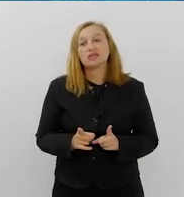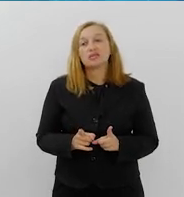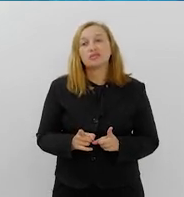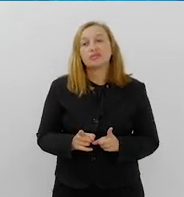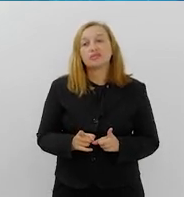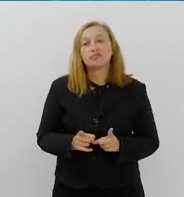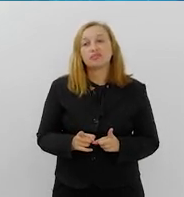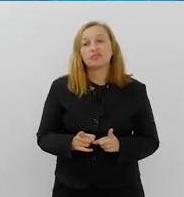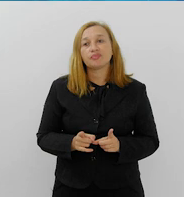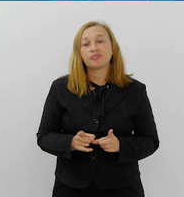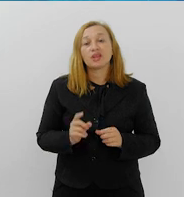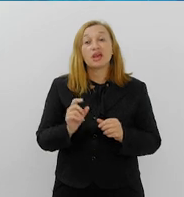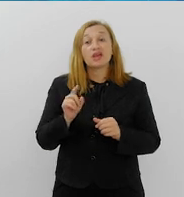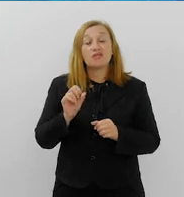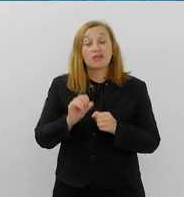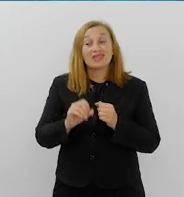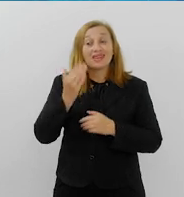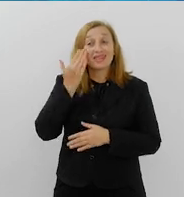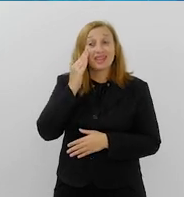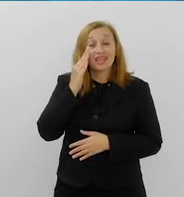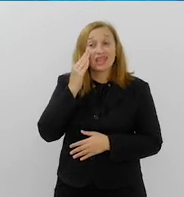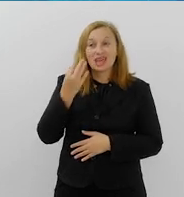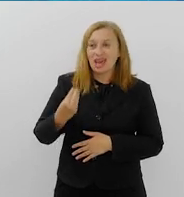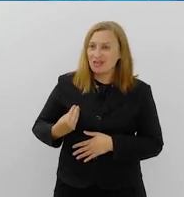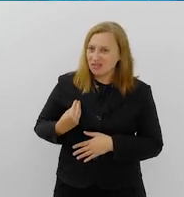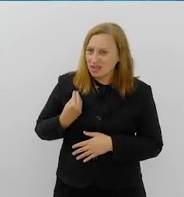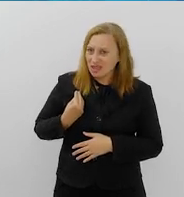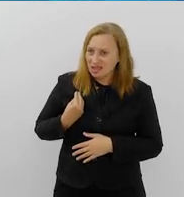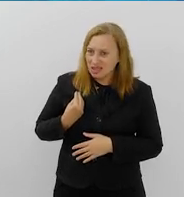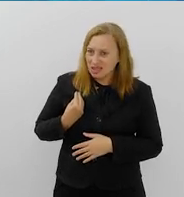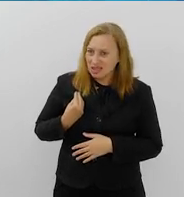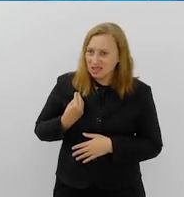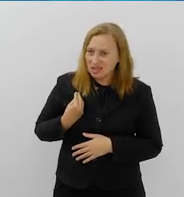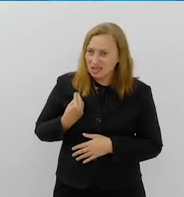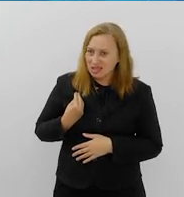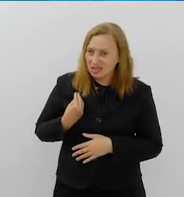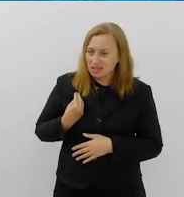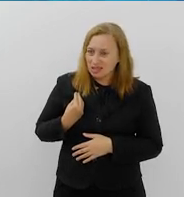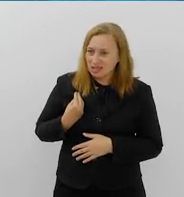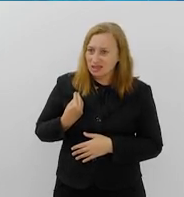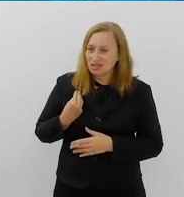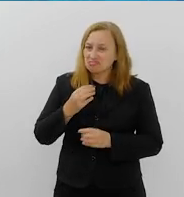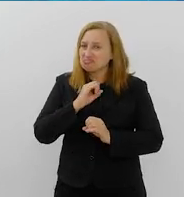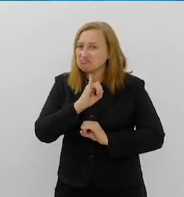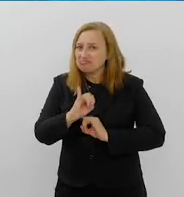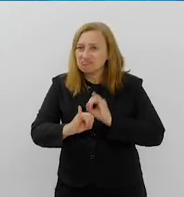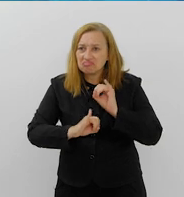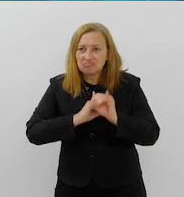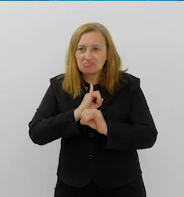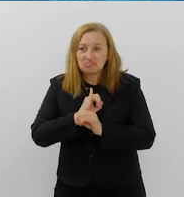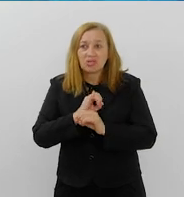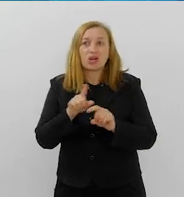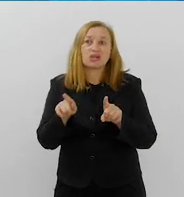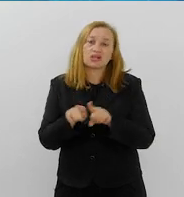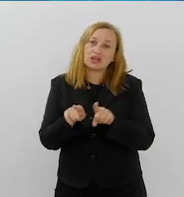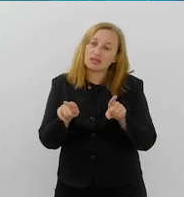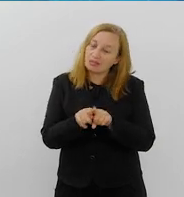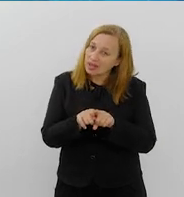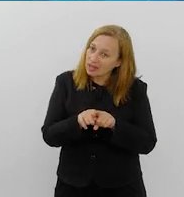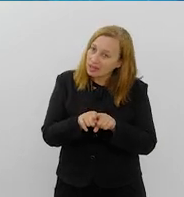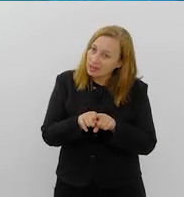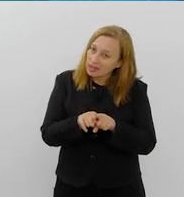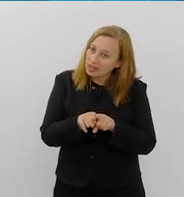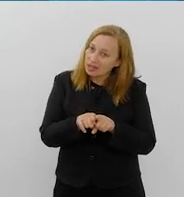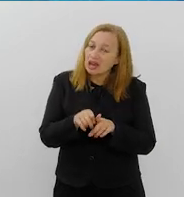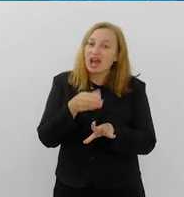Mas, e fazê-los entender que a vida na internet também